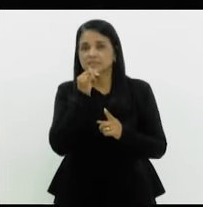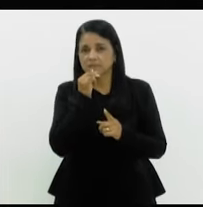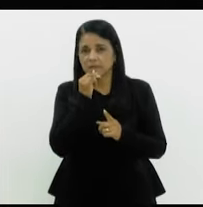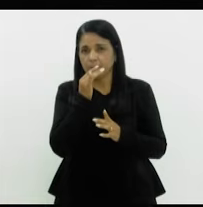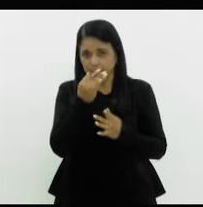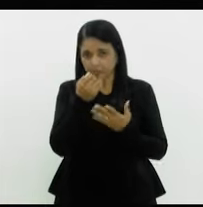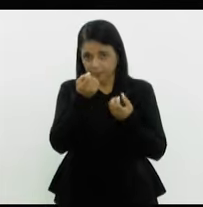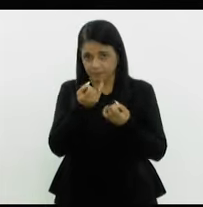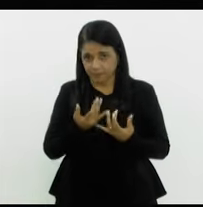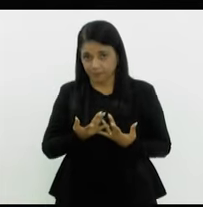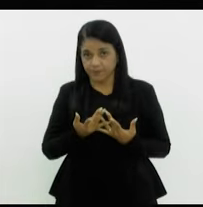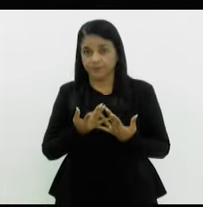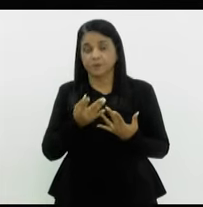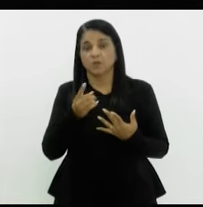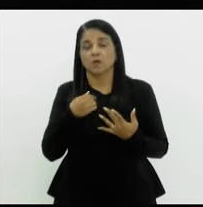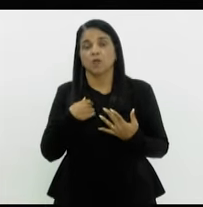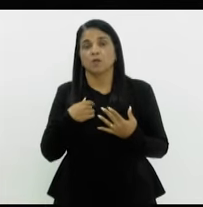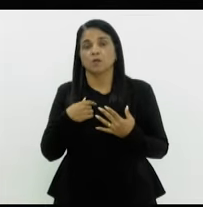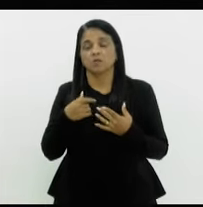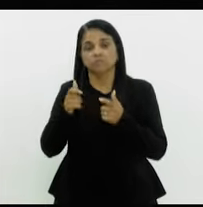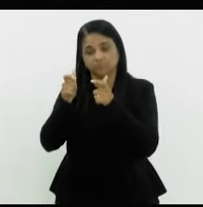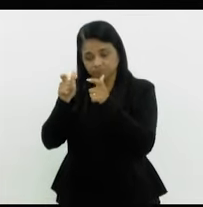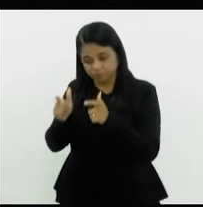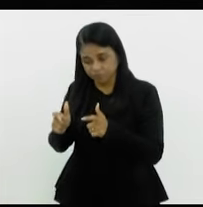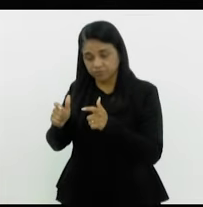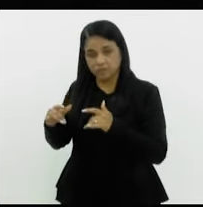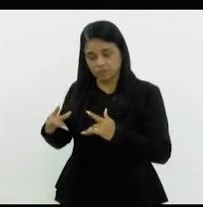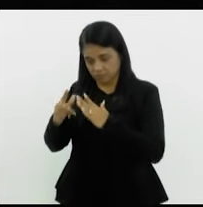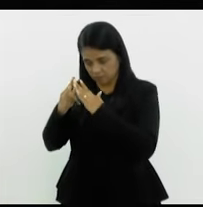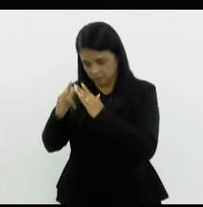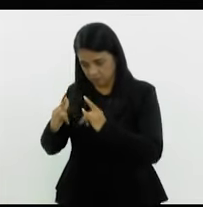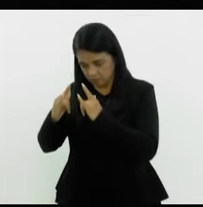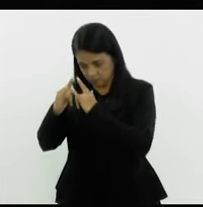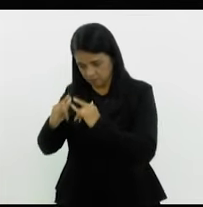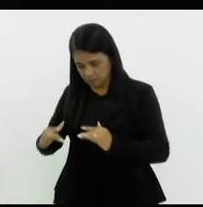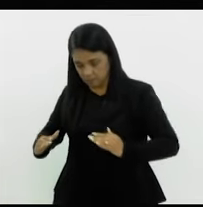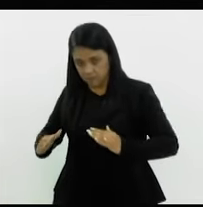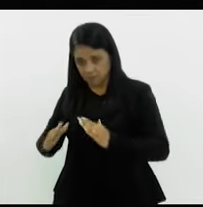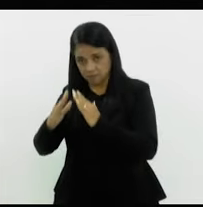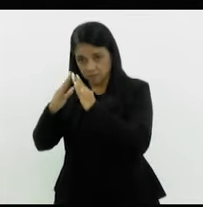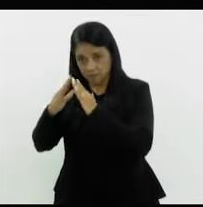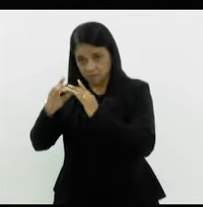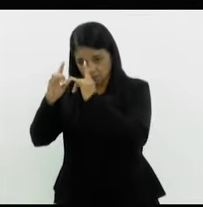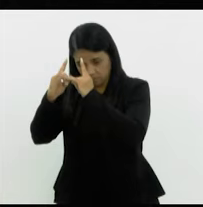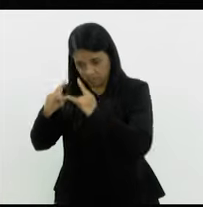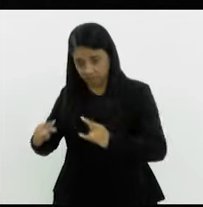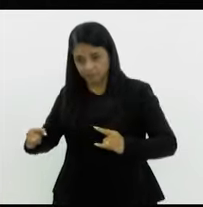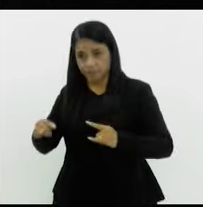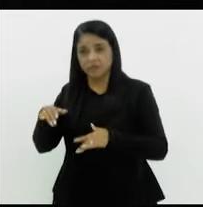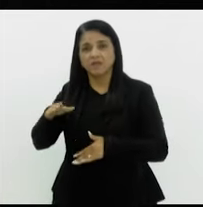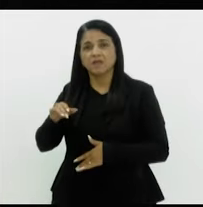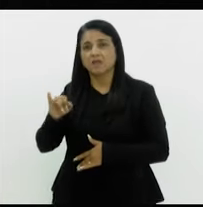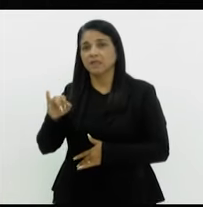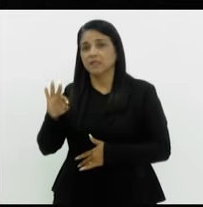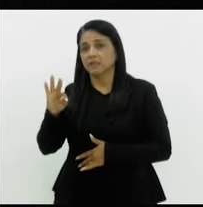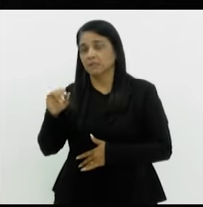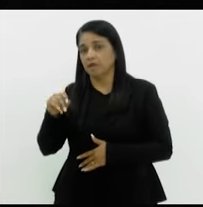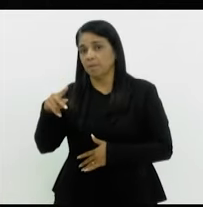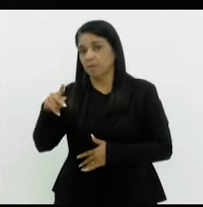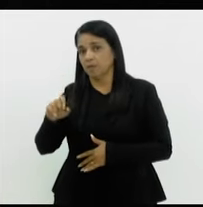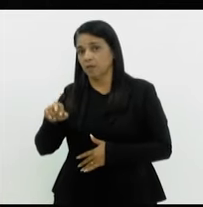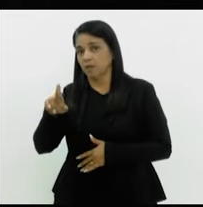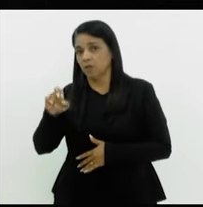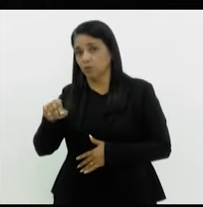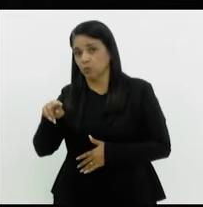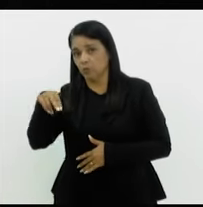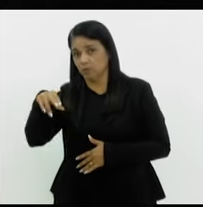estou falando é o assentamento de Nova Esperança de Aré, que fica em Itaperuna, no noroeste fluminense. Ao longo